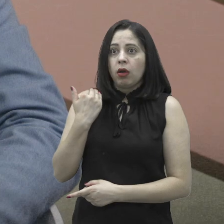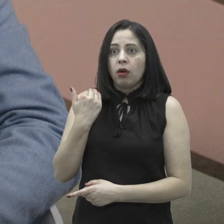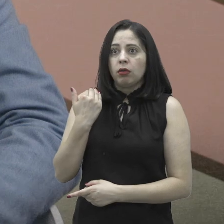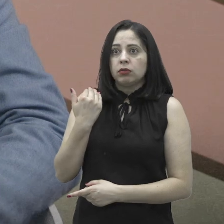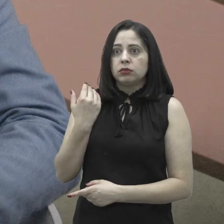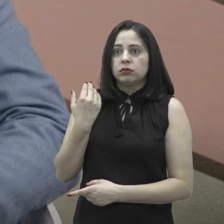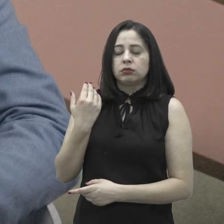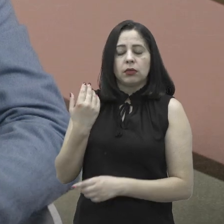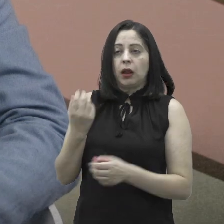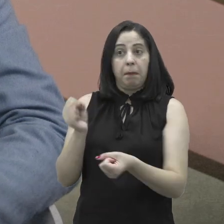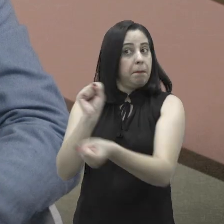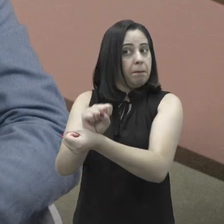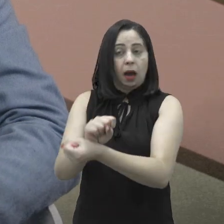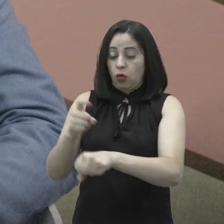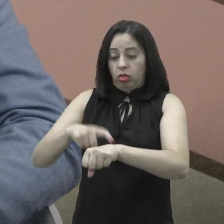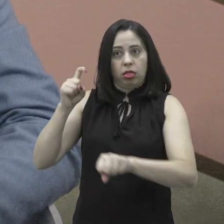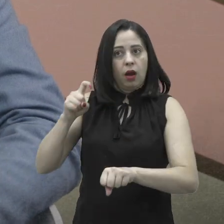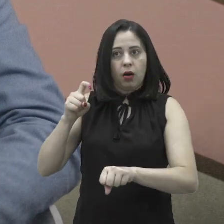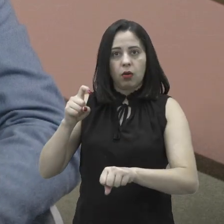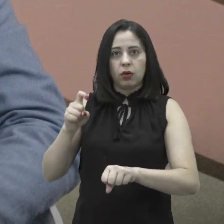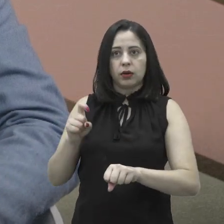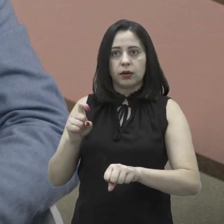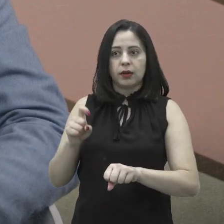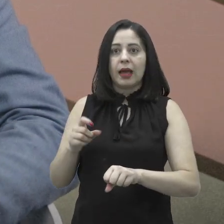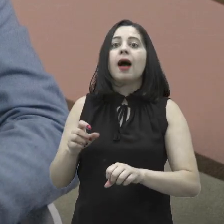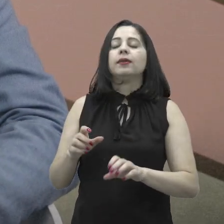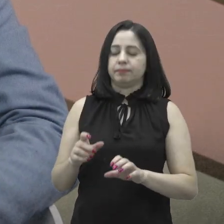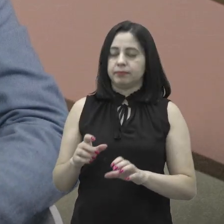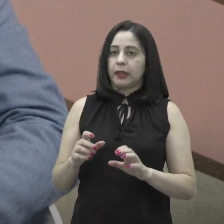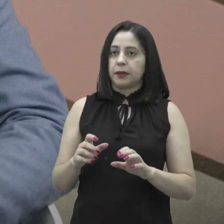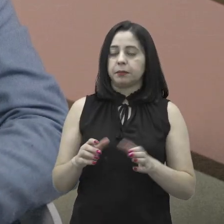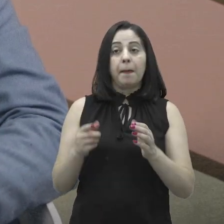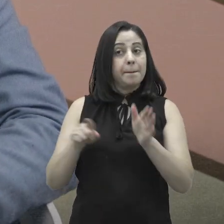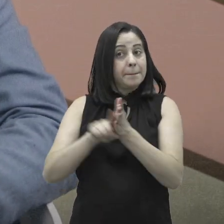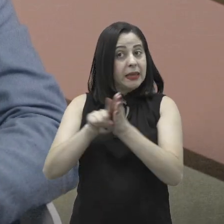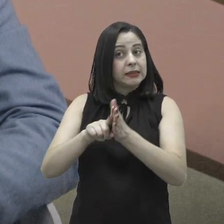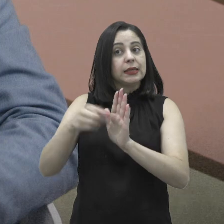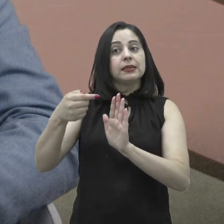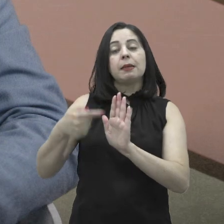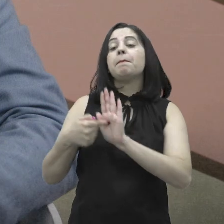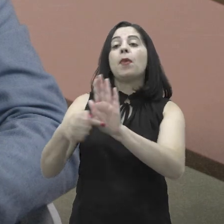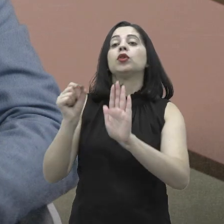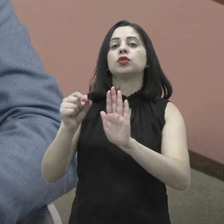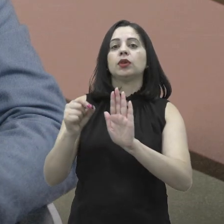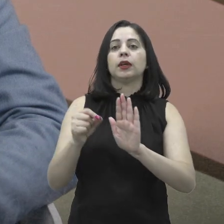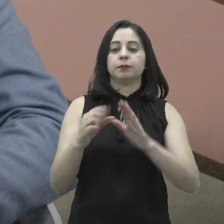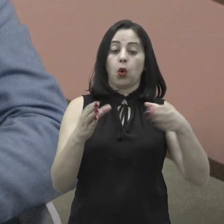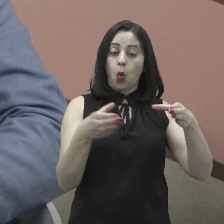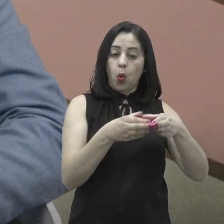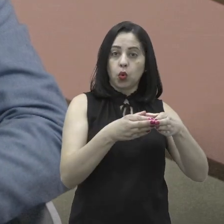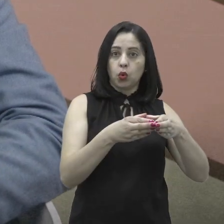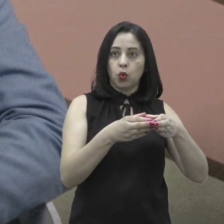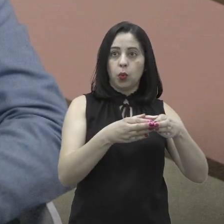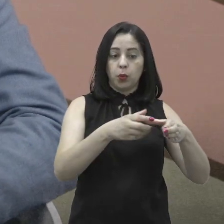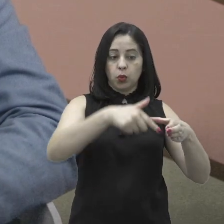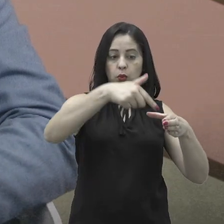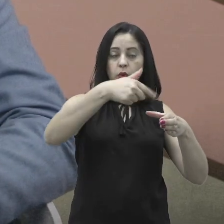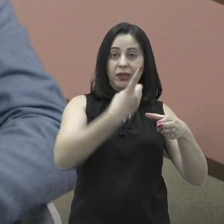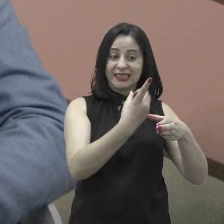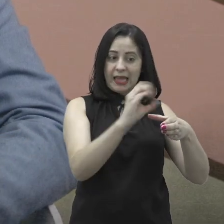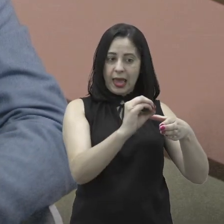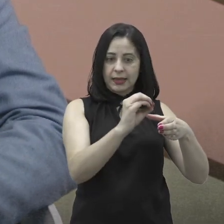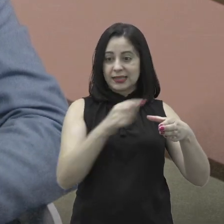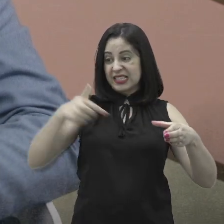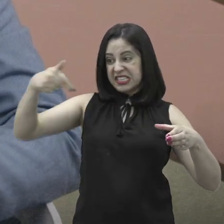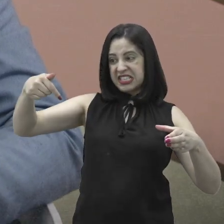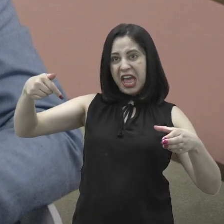fumar. Muita gente consegue parar de fumar por conta própria. A gente tem alguns estudos que falam entre cerca de 7 em cada 10 pessoas param de fumar